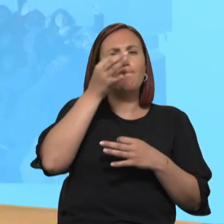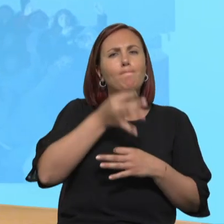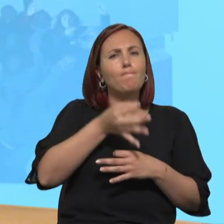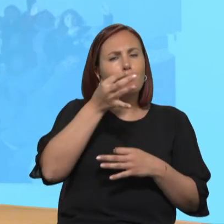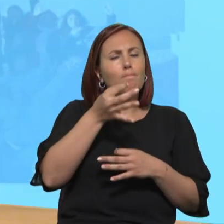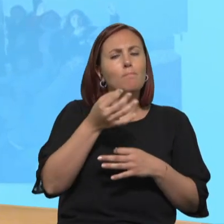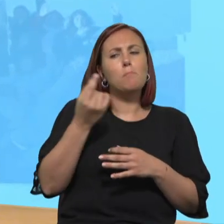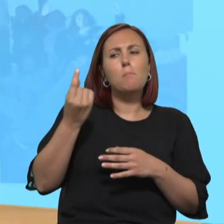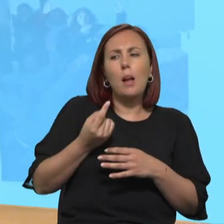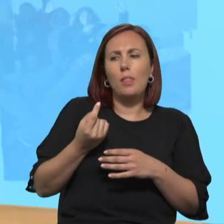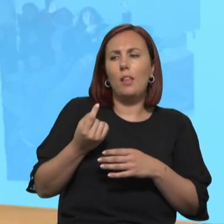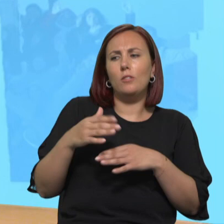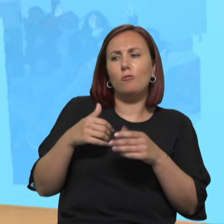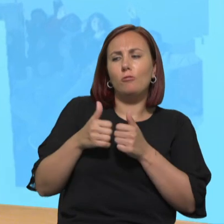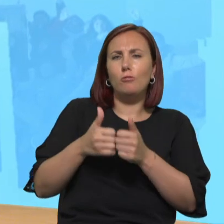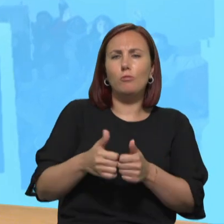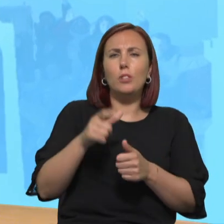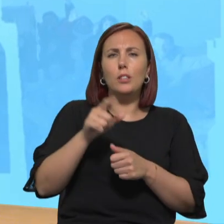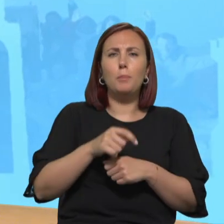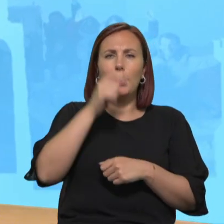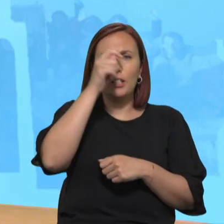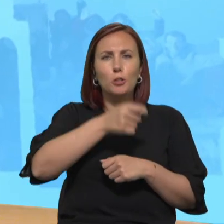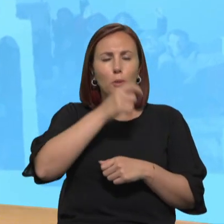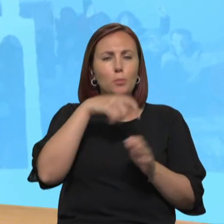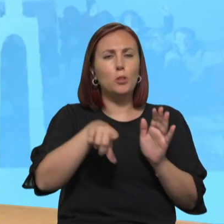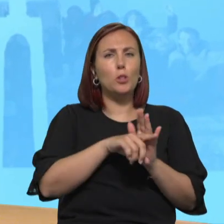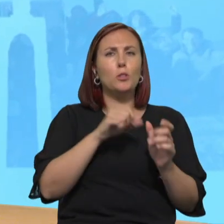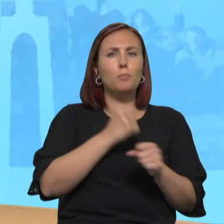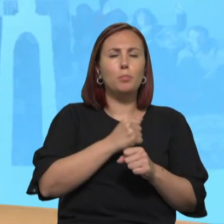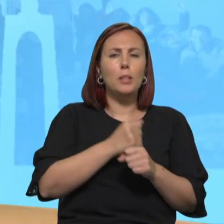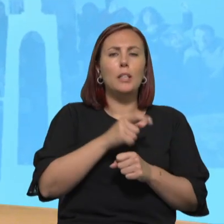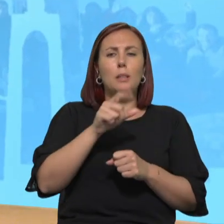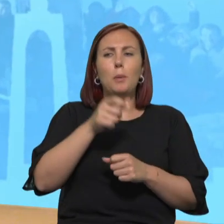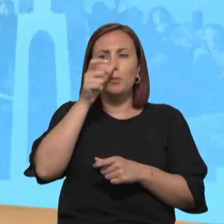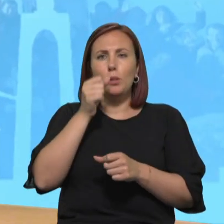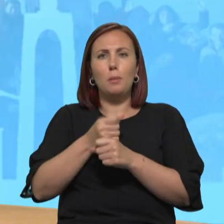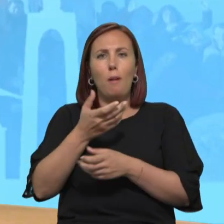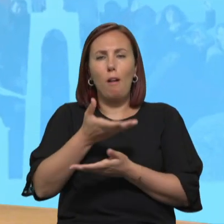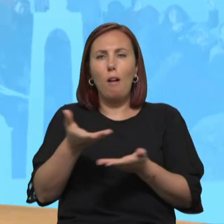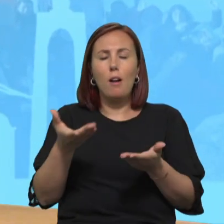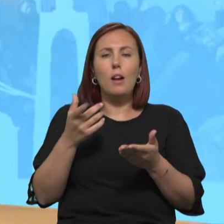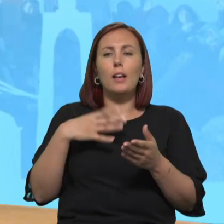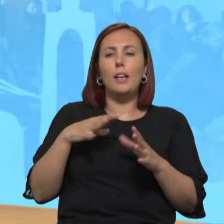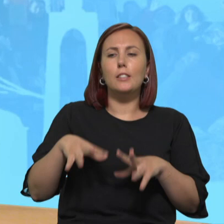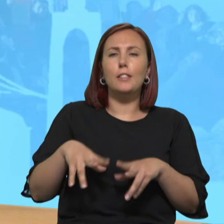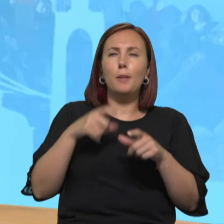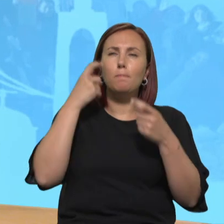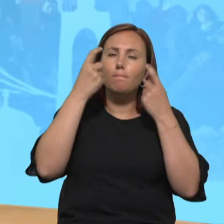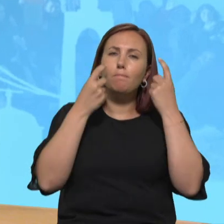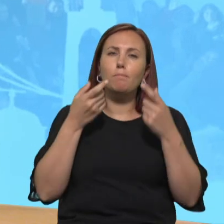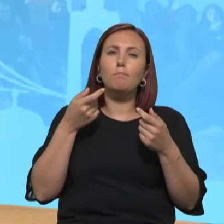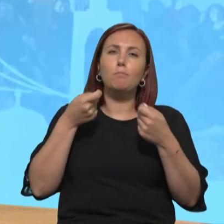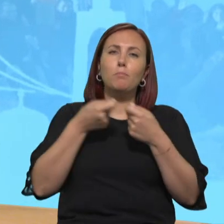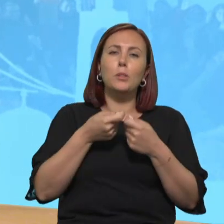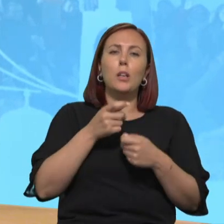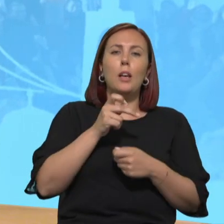deve ser exercido e do respeito pelas leis laborais e pelas pessoas que trabalham. Queremos desenvolver hoje a nossa reflexão com o Américo